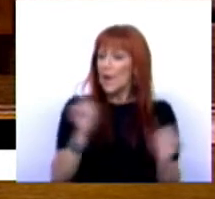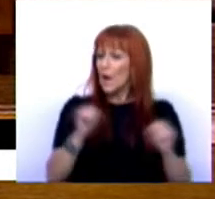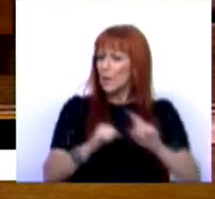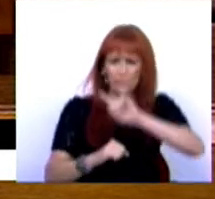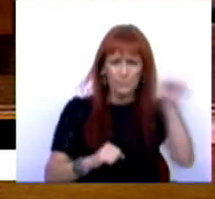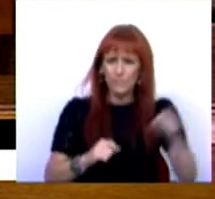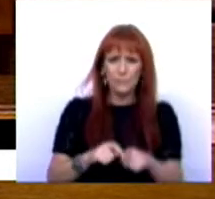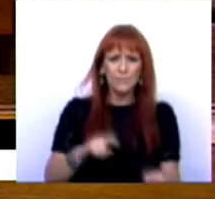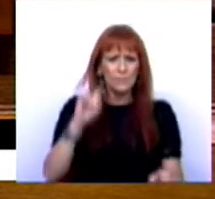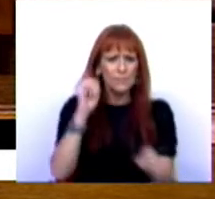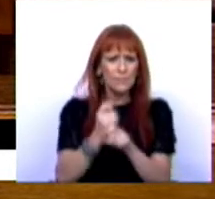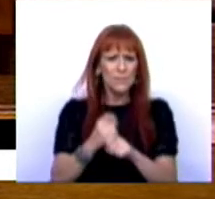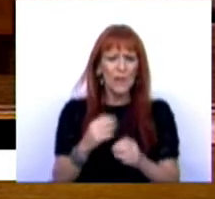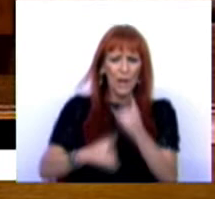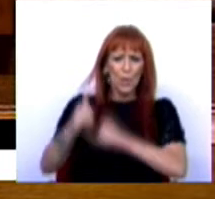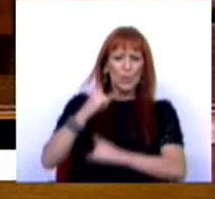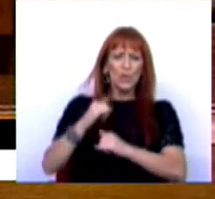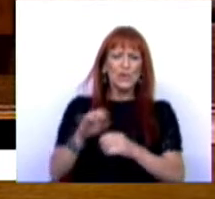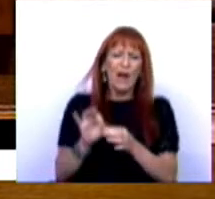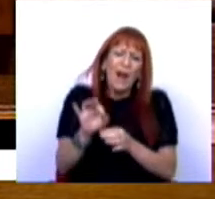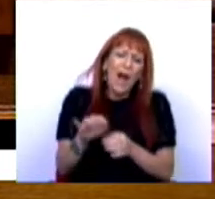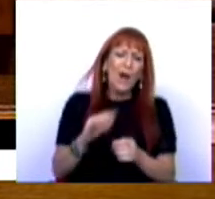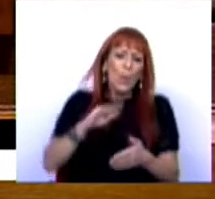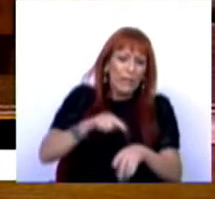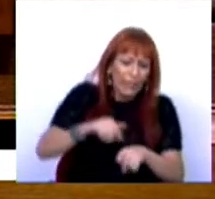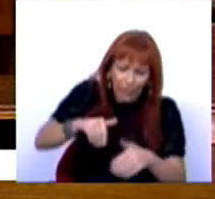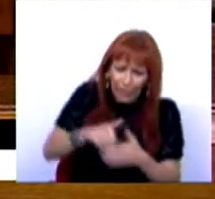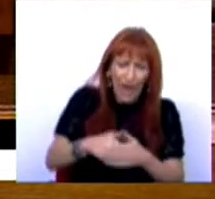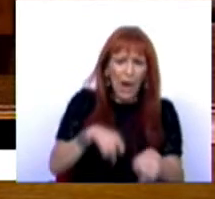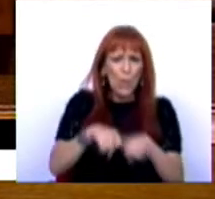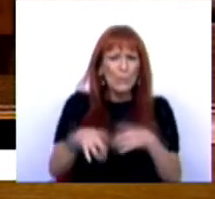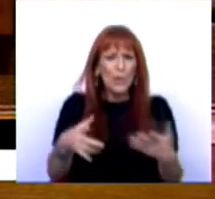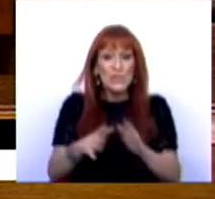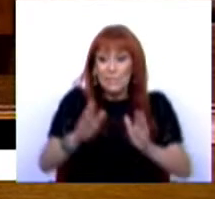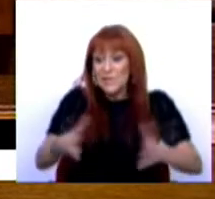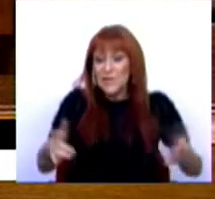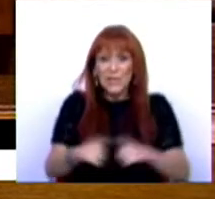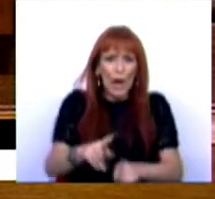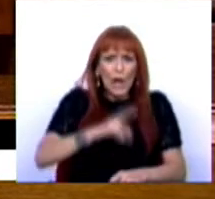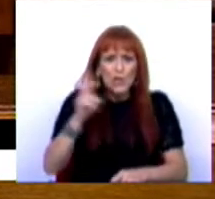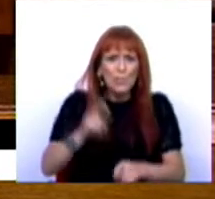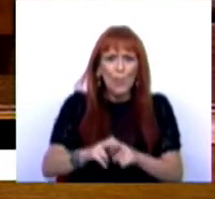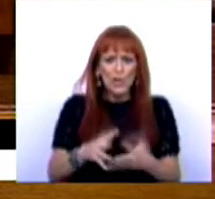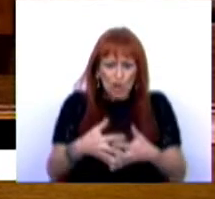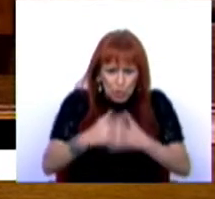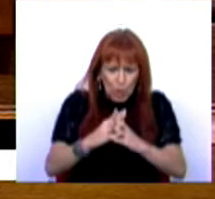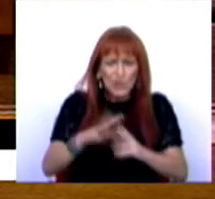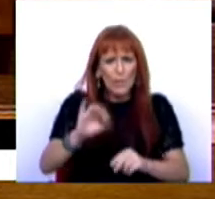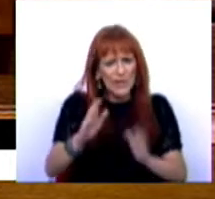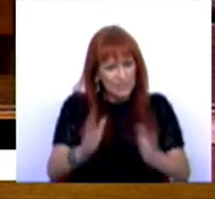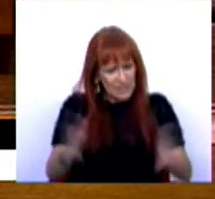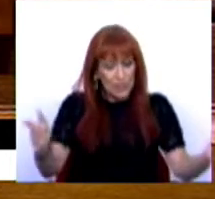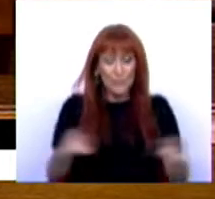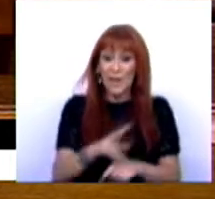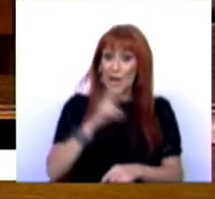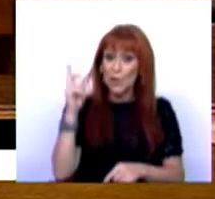acompanhar hesitações, recuos ou remendos de última hora a uma política que tem que ser de resposta estruturante para o país.